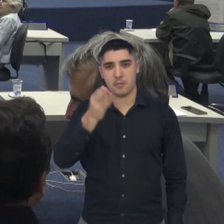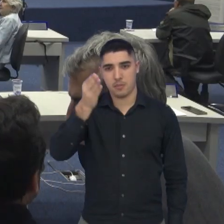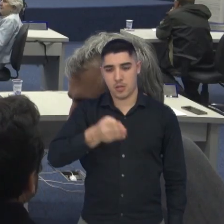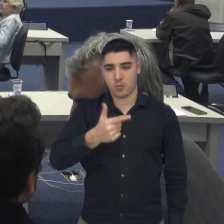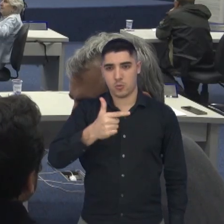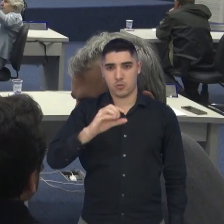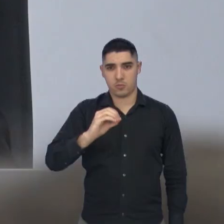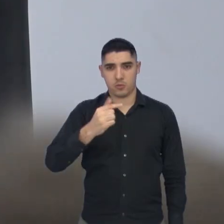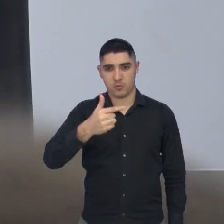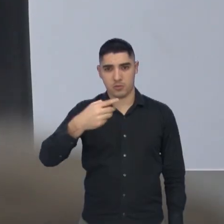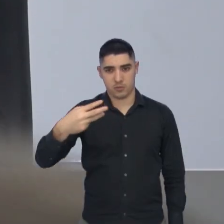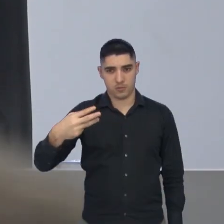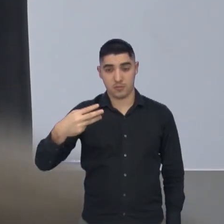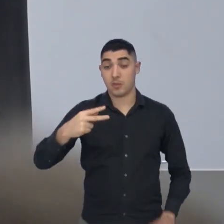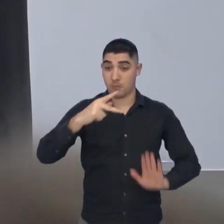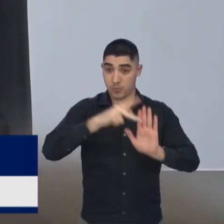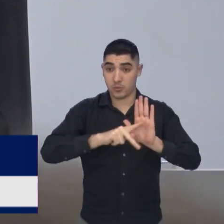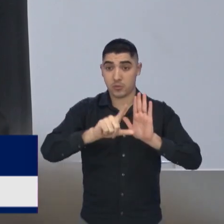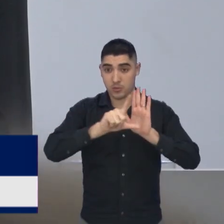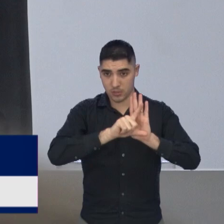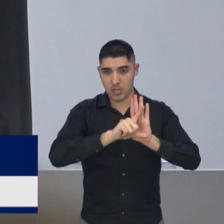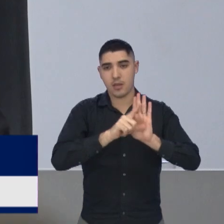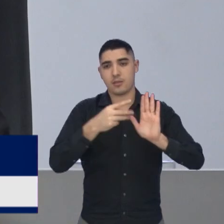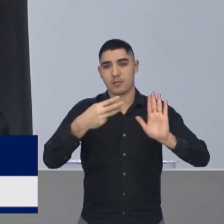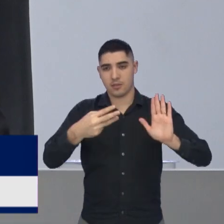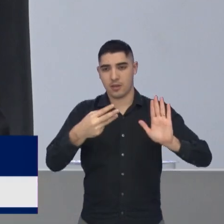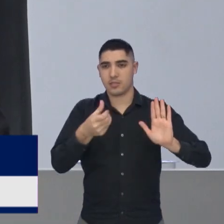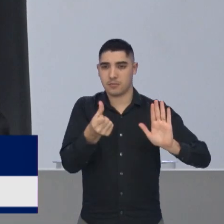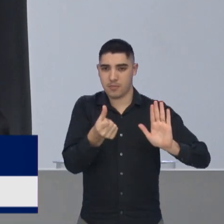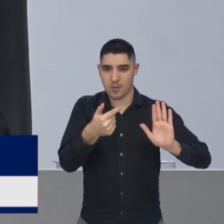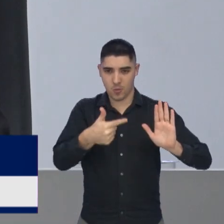12025/2023, projeto de lei número